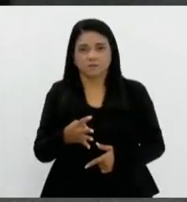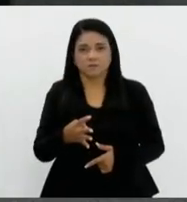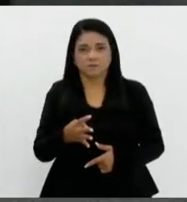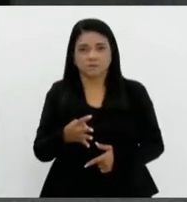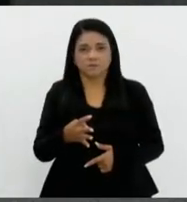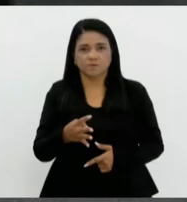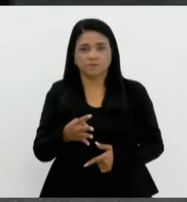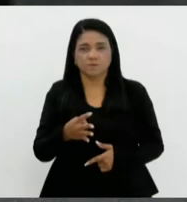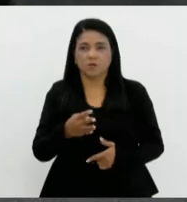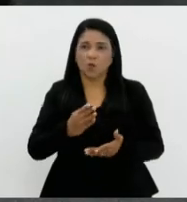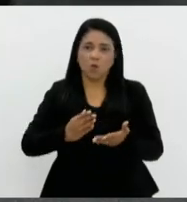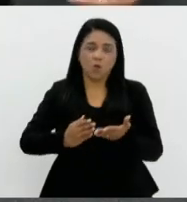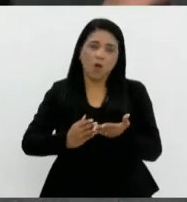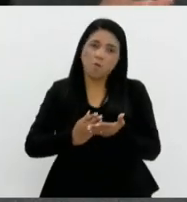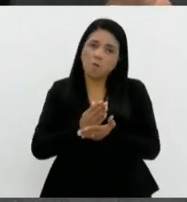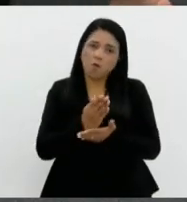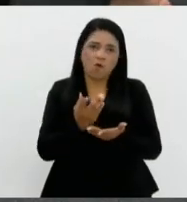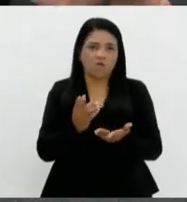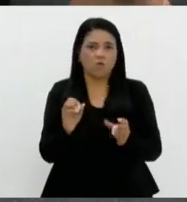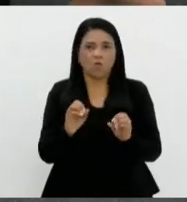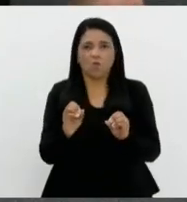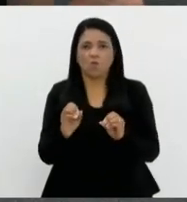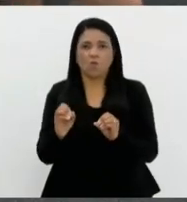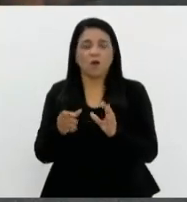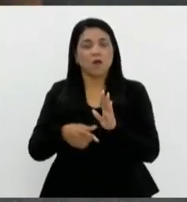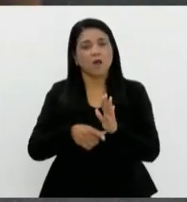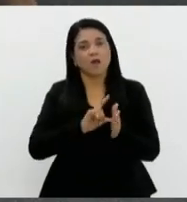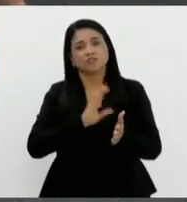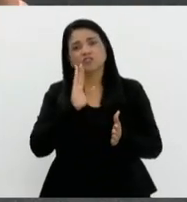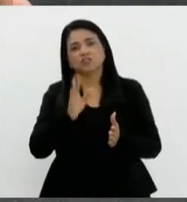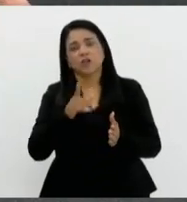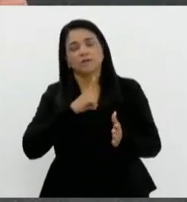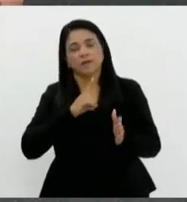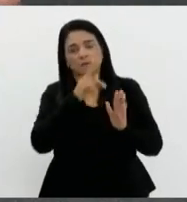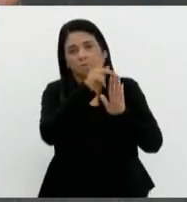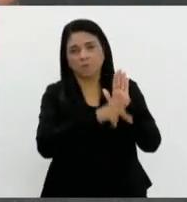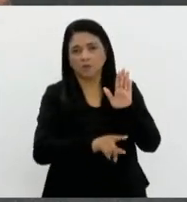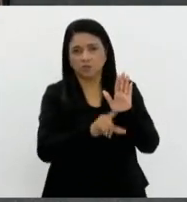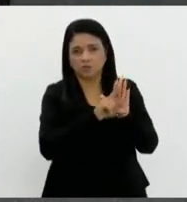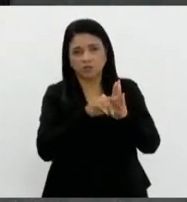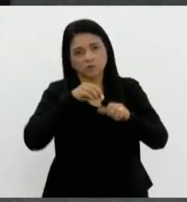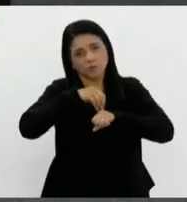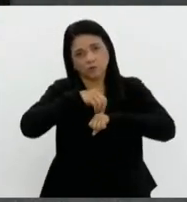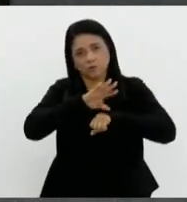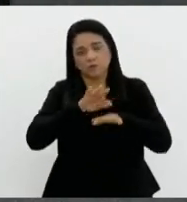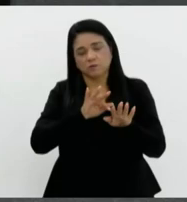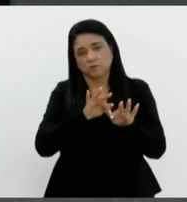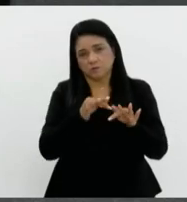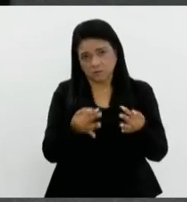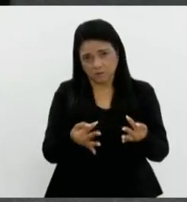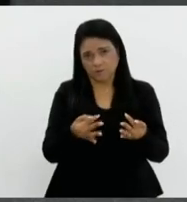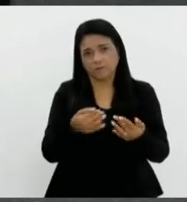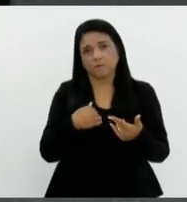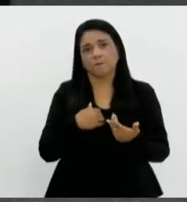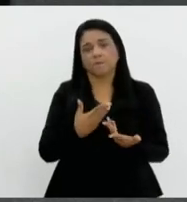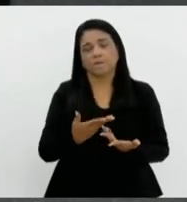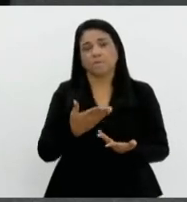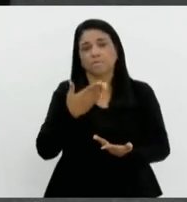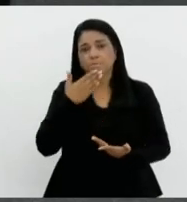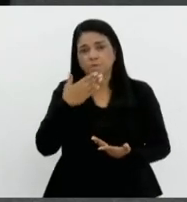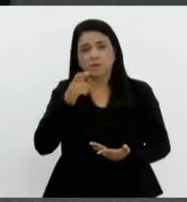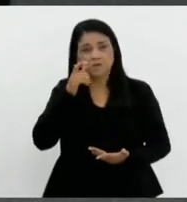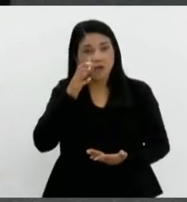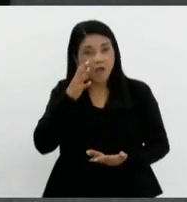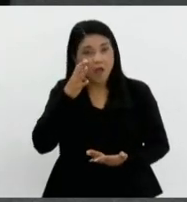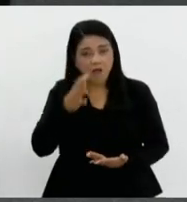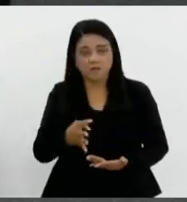não aprove algo que anteriormente nós já tínhamos feito como uma indicação simples. Então, peço atenção aí da CCJ